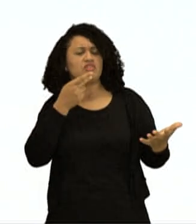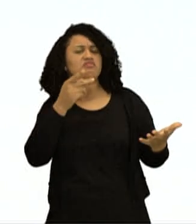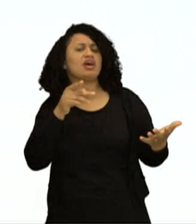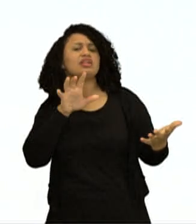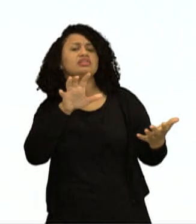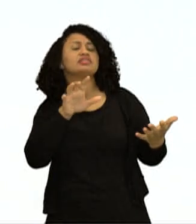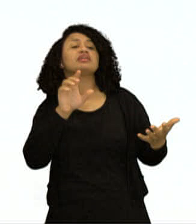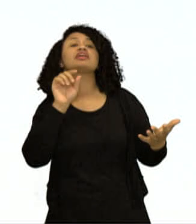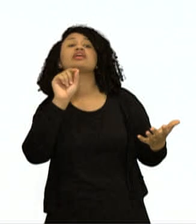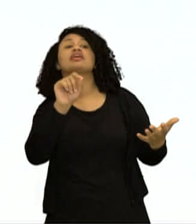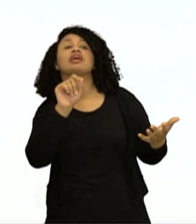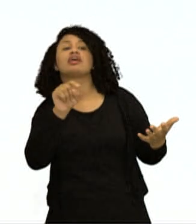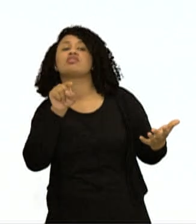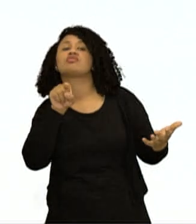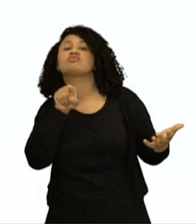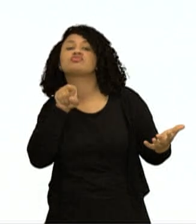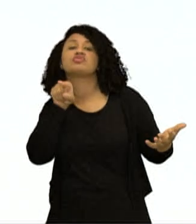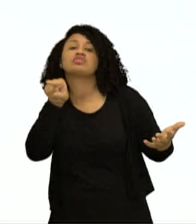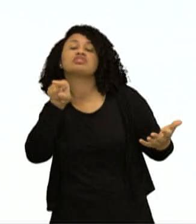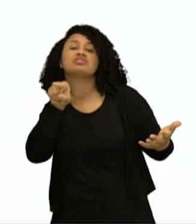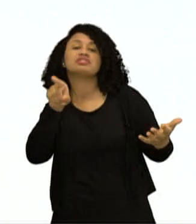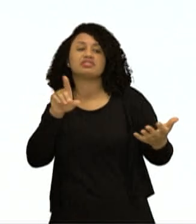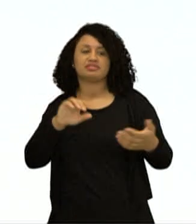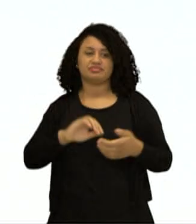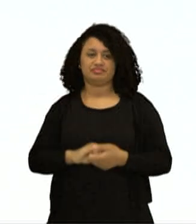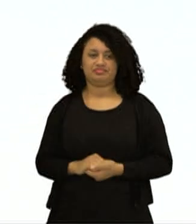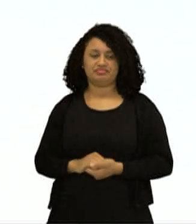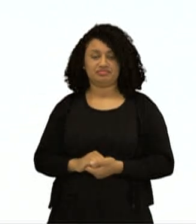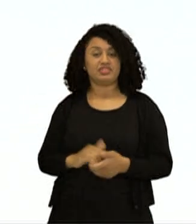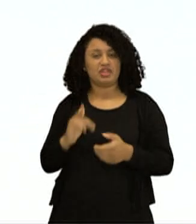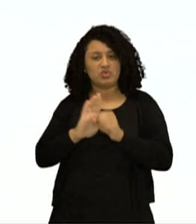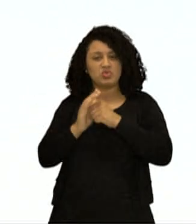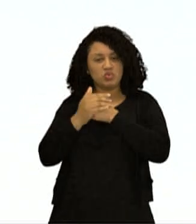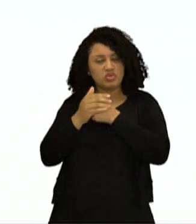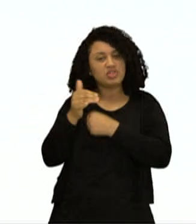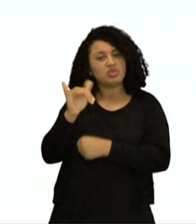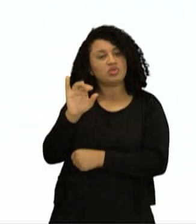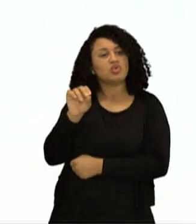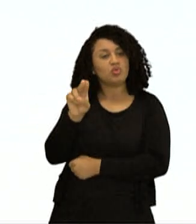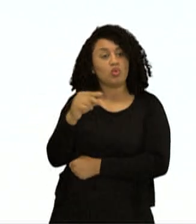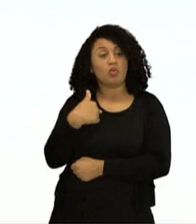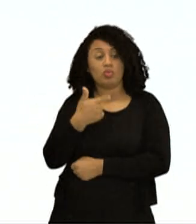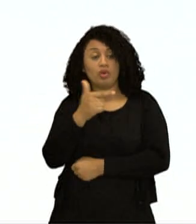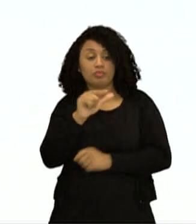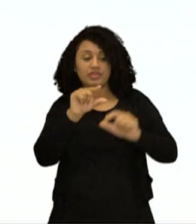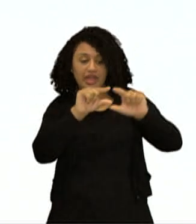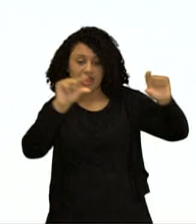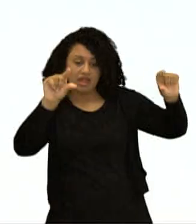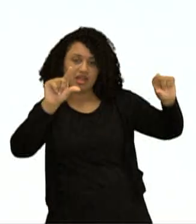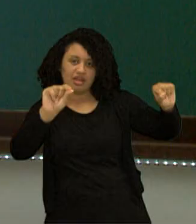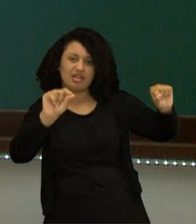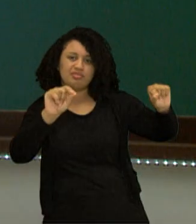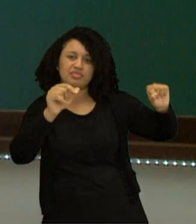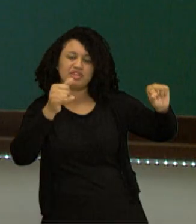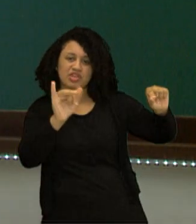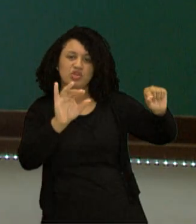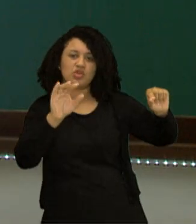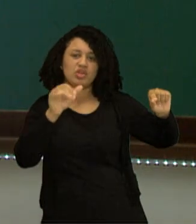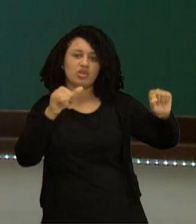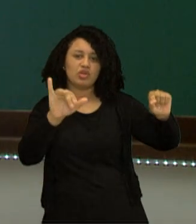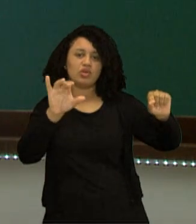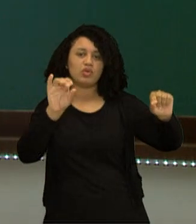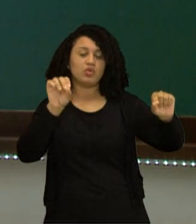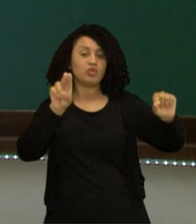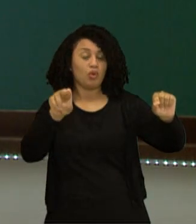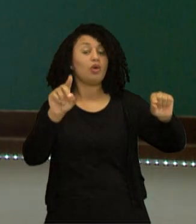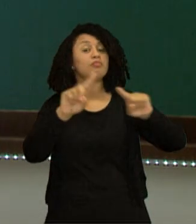que não chame? Você, sujeito oculto, you. A gente sabe, ele não está na frase, mas eu sei para